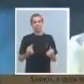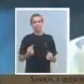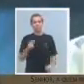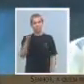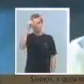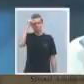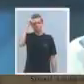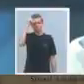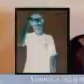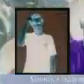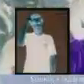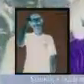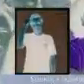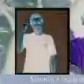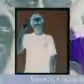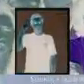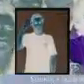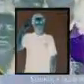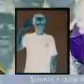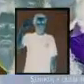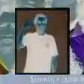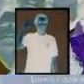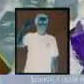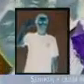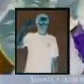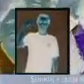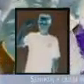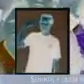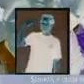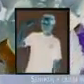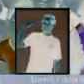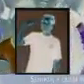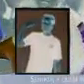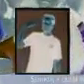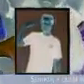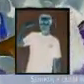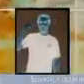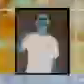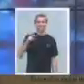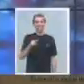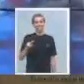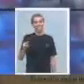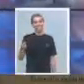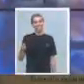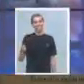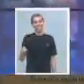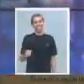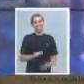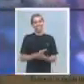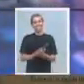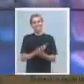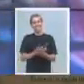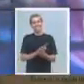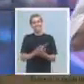buf, mata. Não. Nem a hipnose, nenhum transe, nenhuma ação de droga.